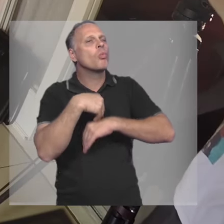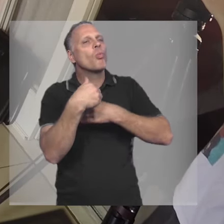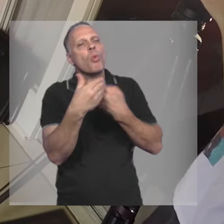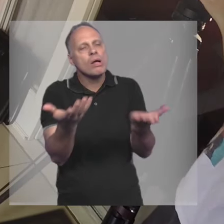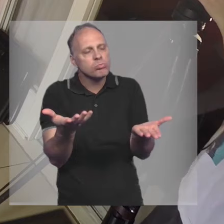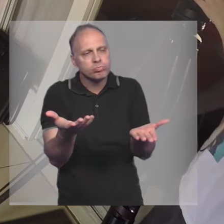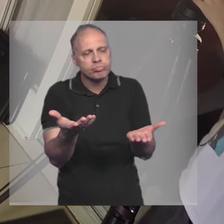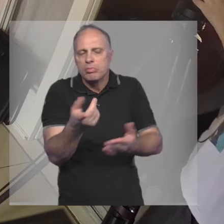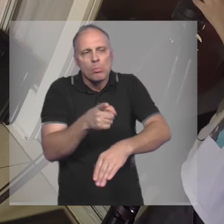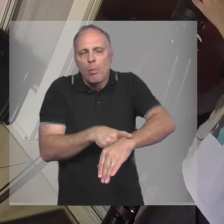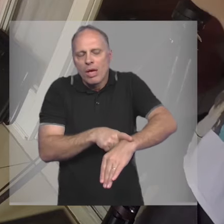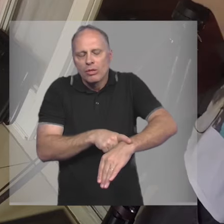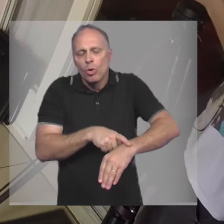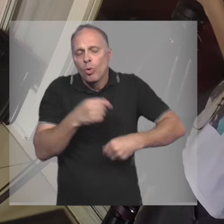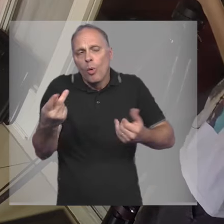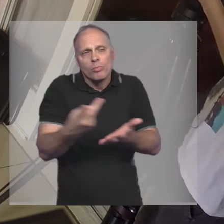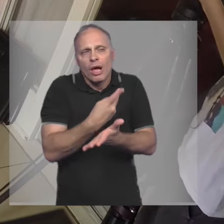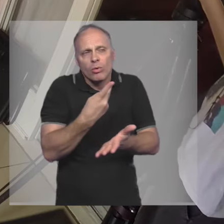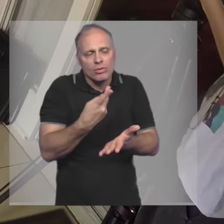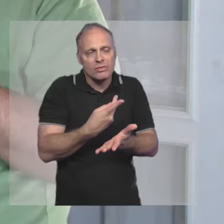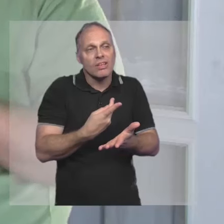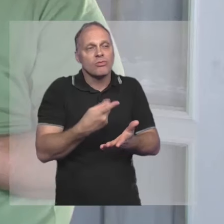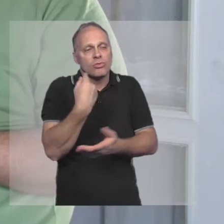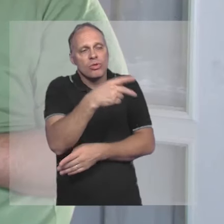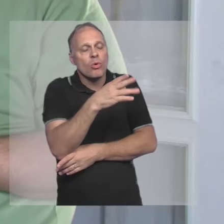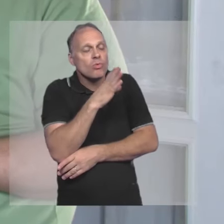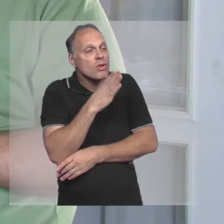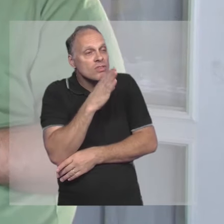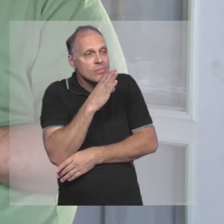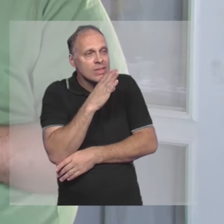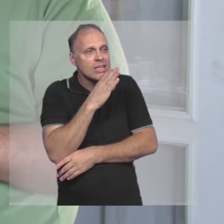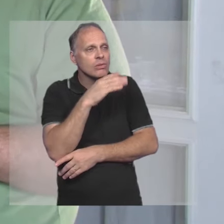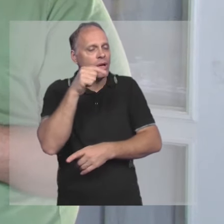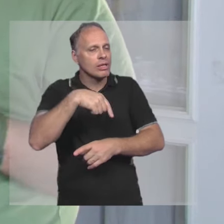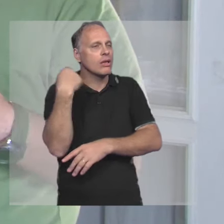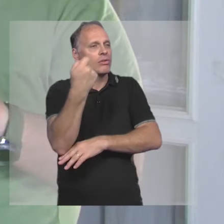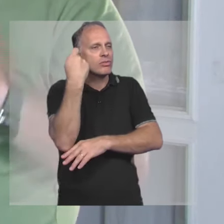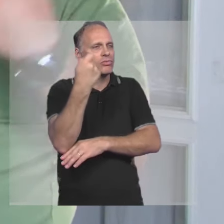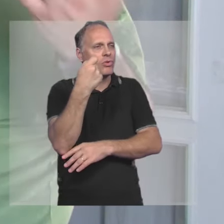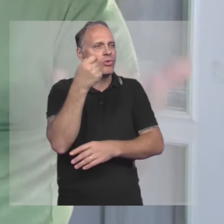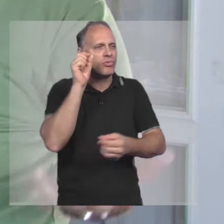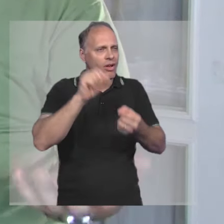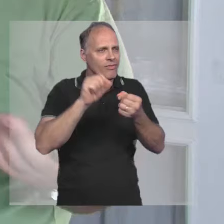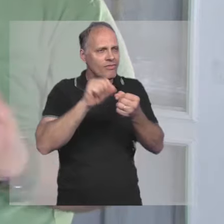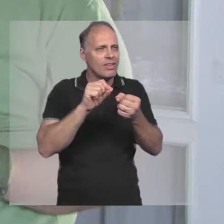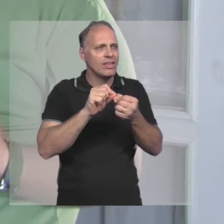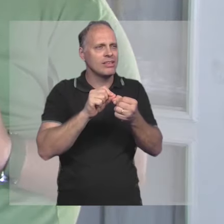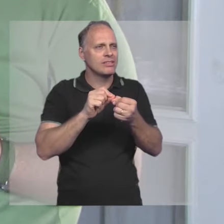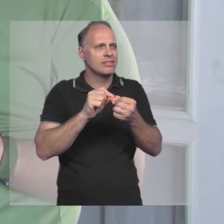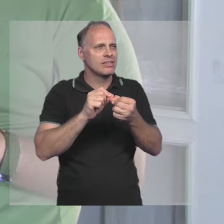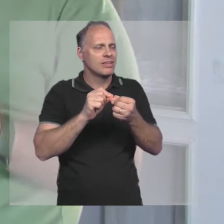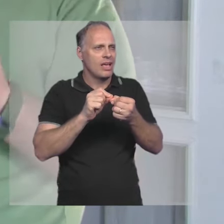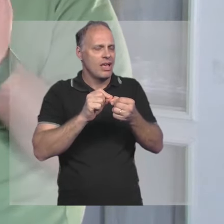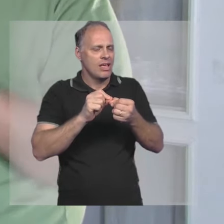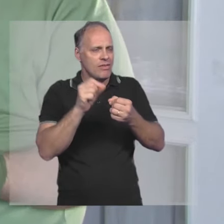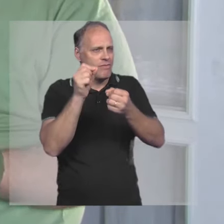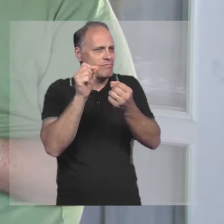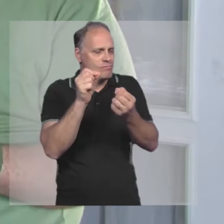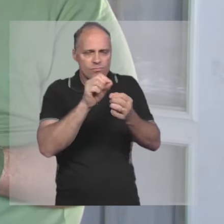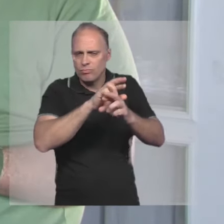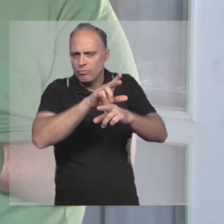assim, e como está acontecendo esse reconhecimento aqui no Rio Grande do Sul, já que tu desbravou primeiro fora do